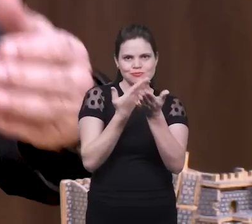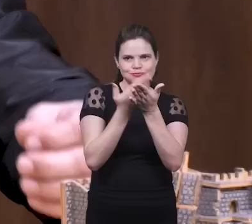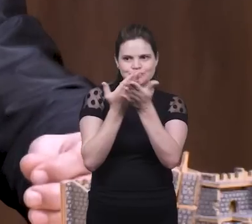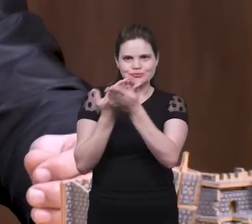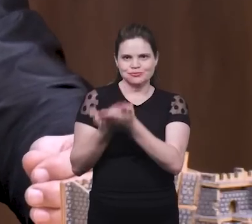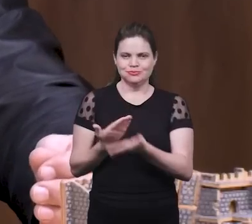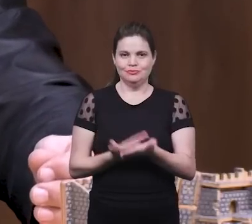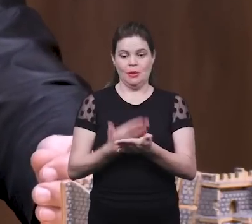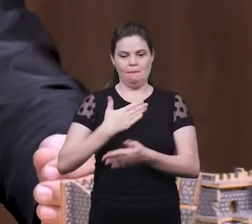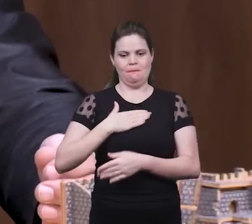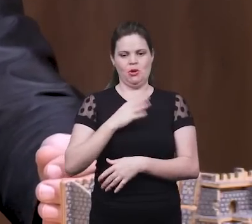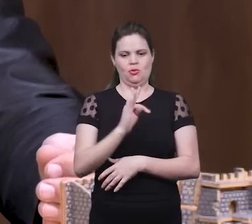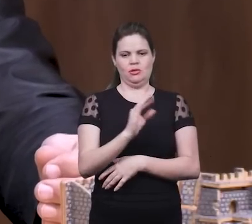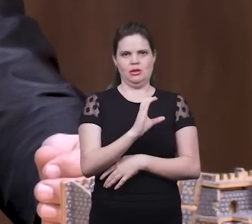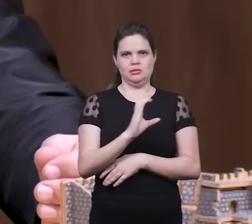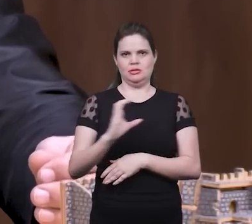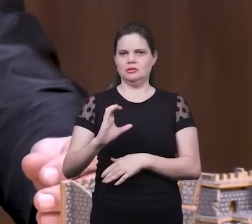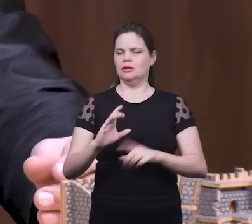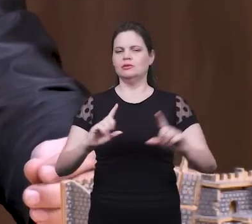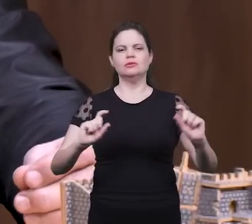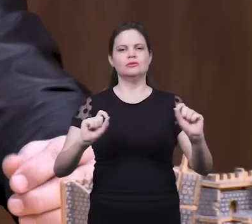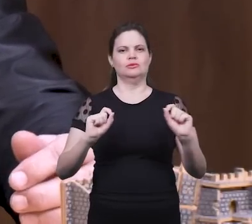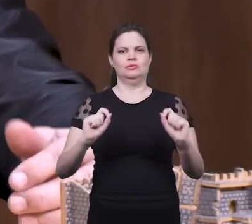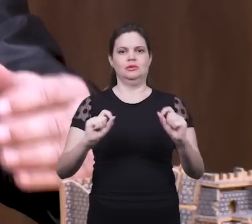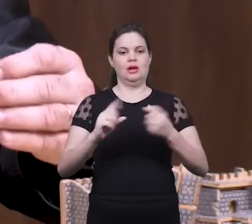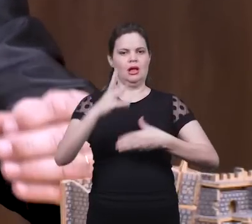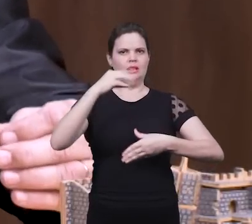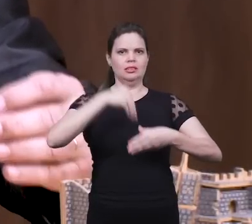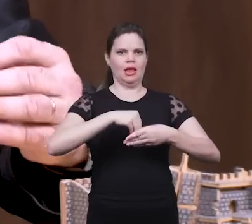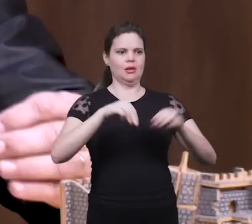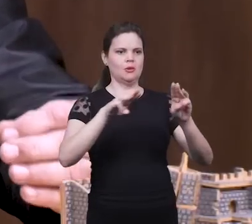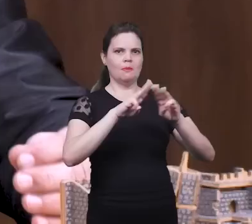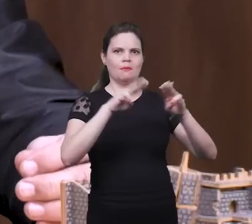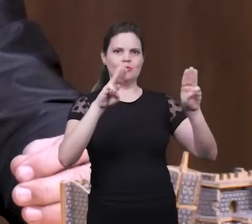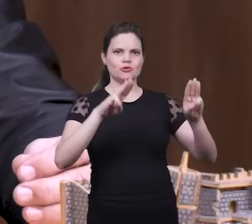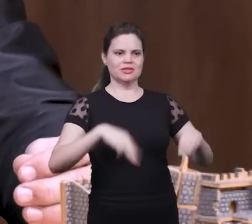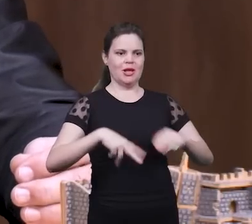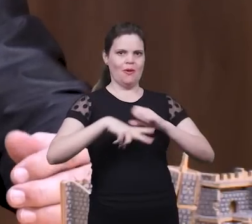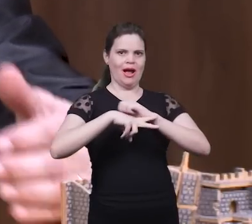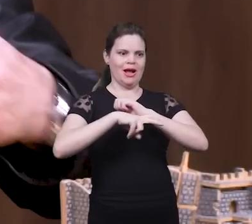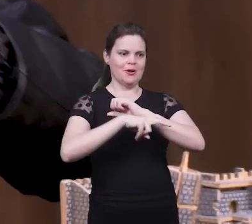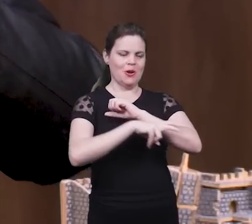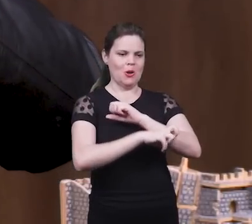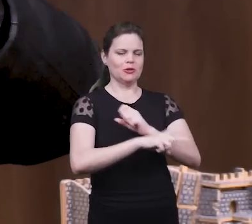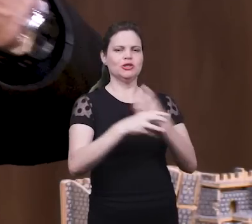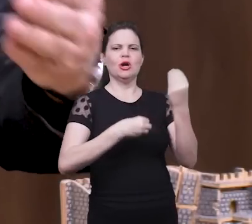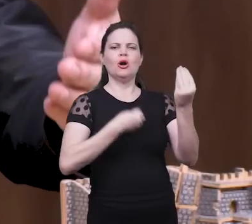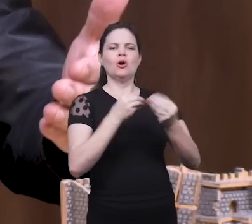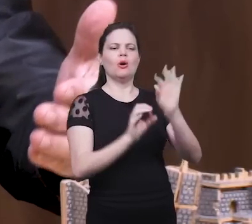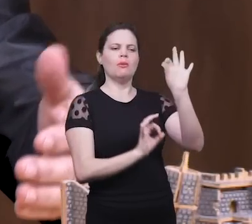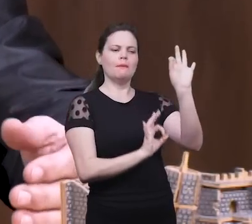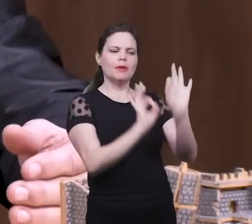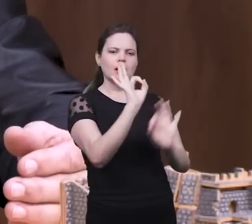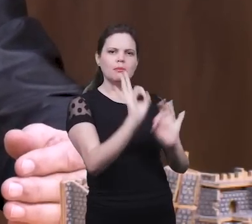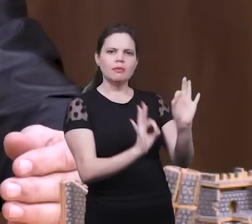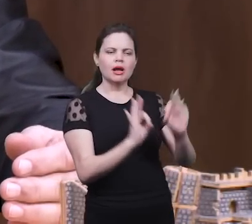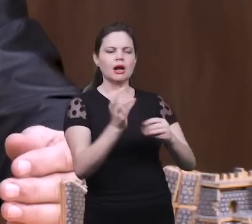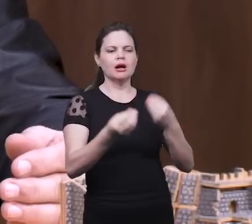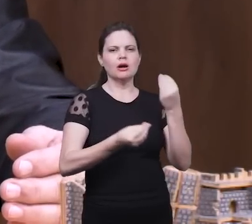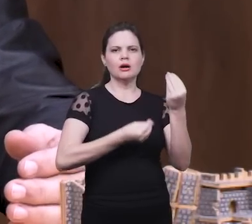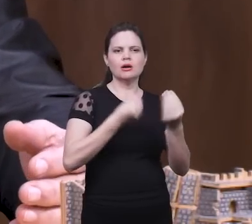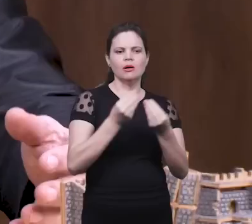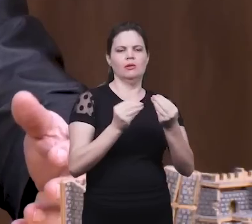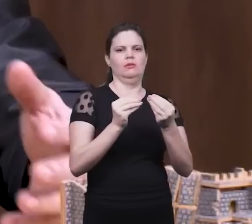O meu TCC eu fiz dentro de um museu de arqueologia, toda a preparação de um